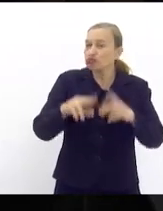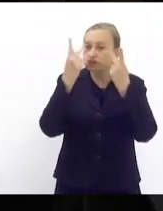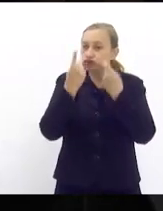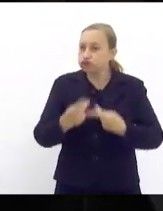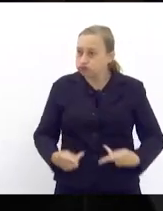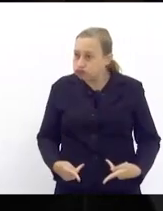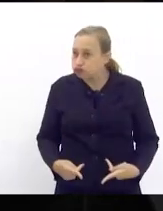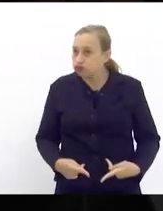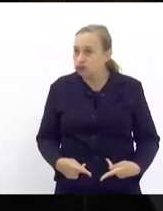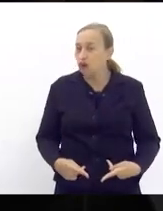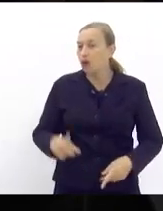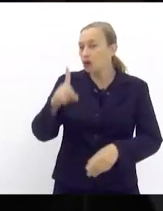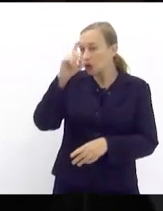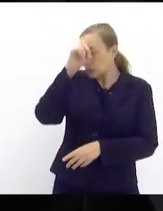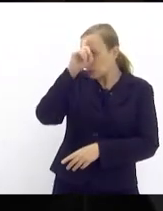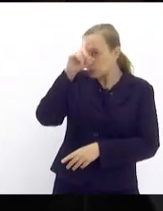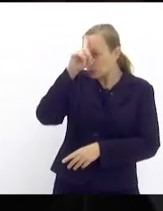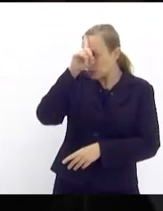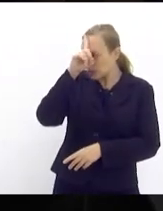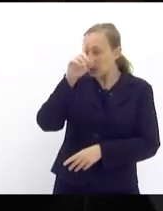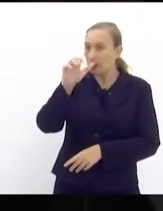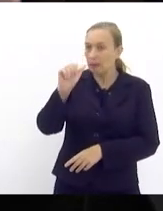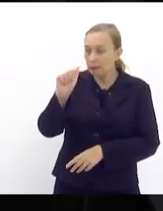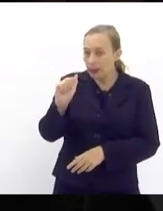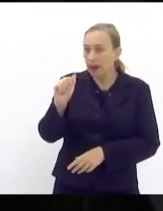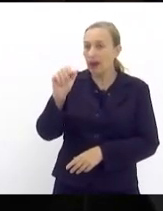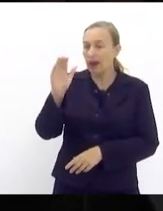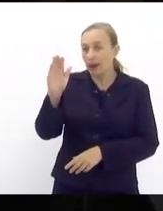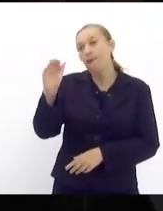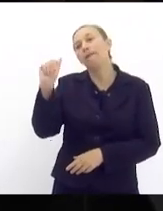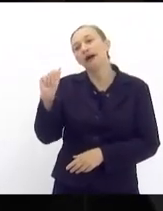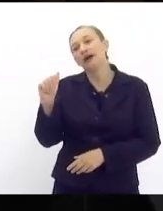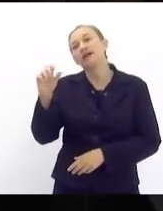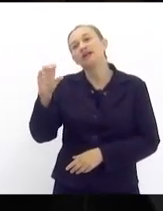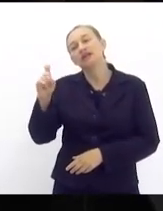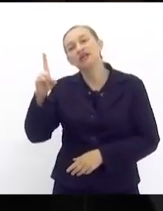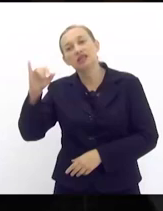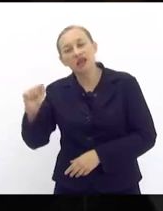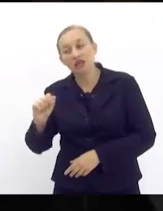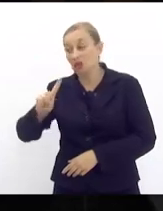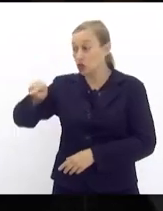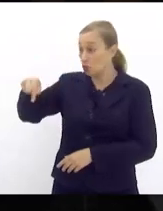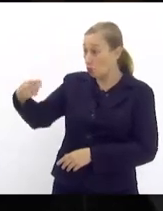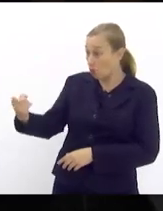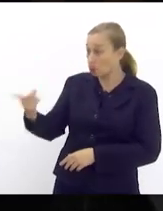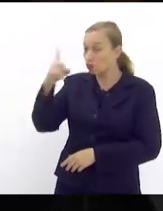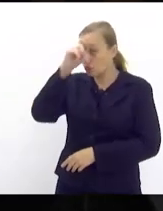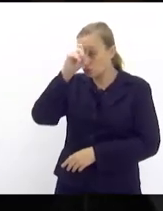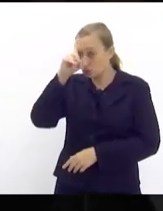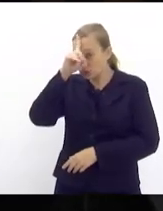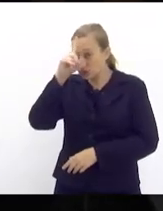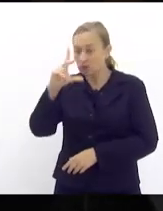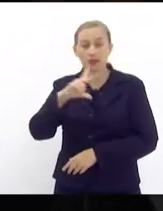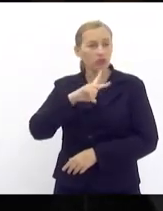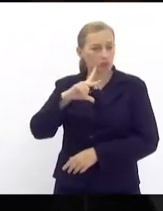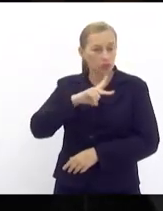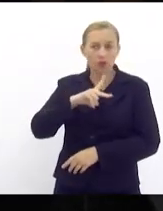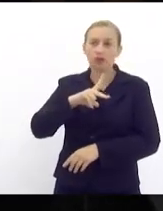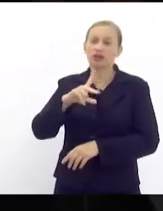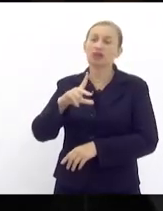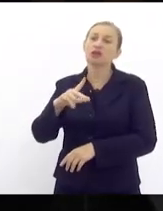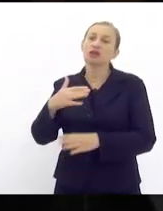e manicômios como Barbacena como Paracambi e como muitos outros que estavam localizados aqui na própria cidade do Rio de Janeiro